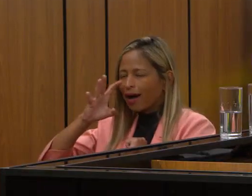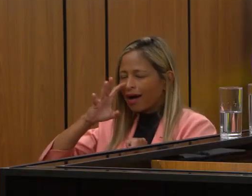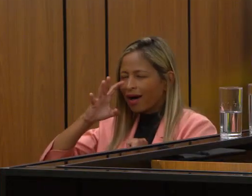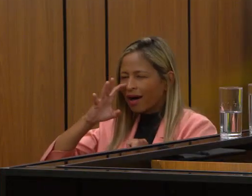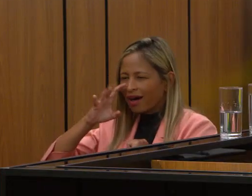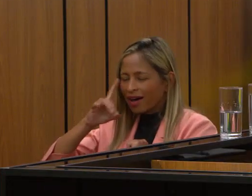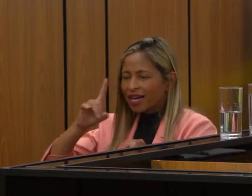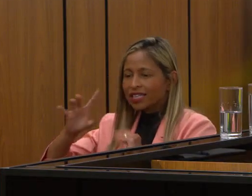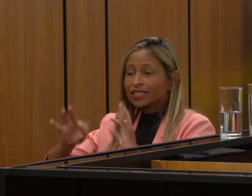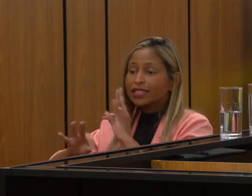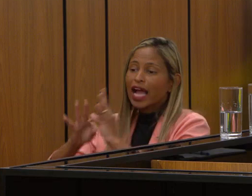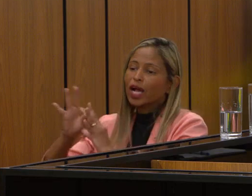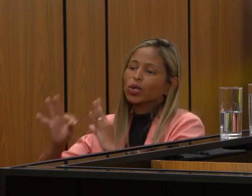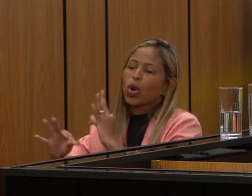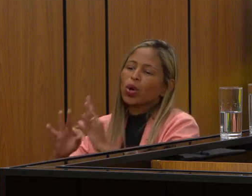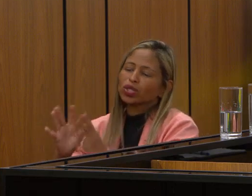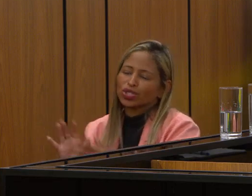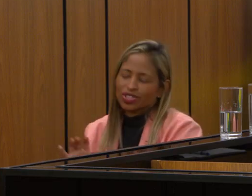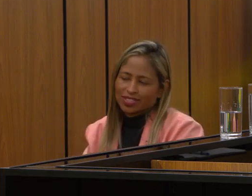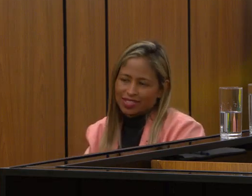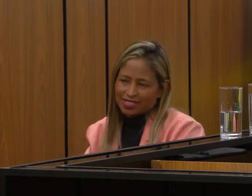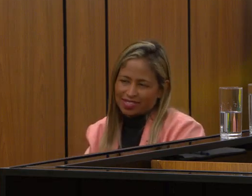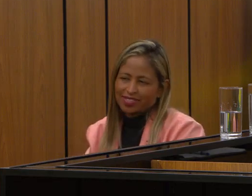com a tecnologia